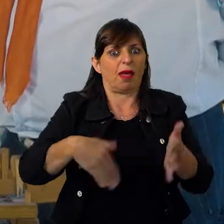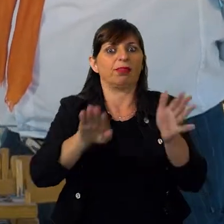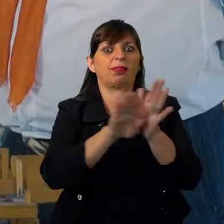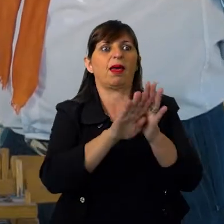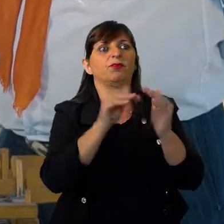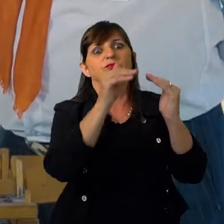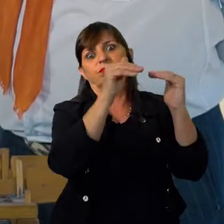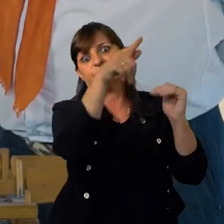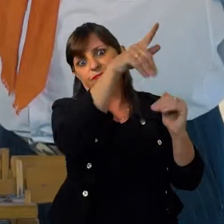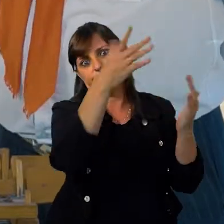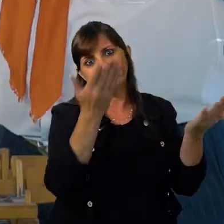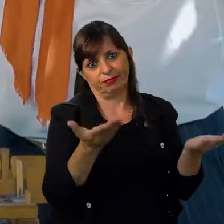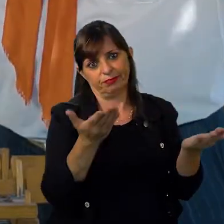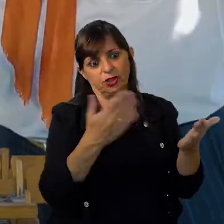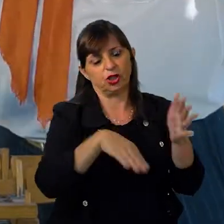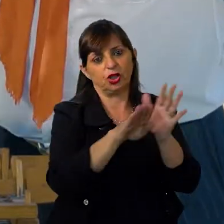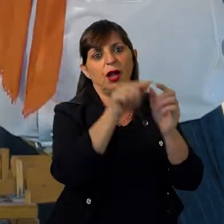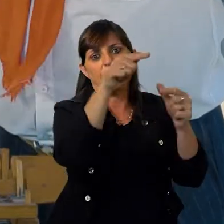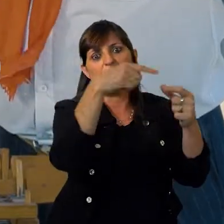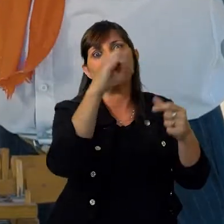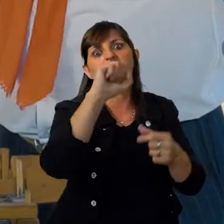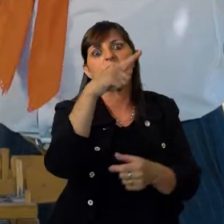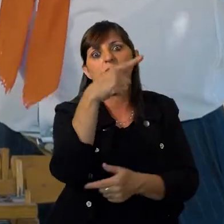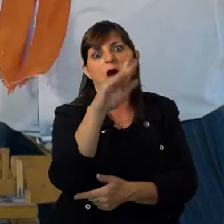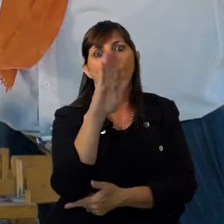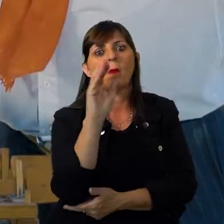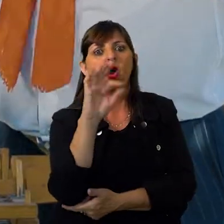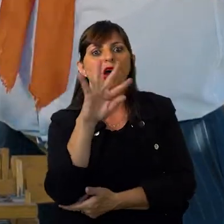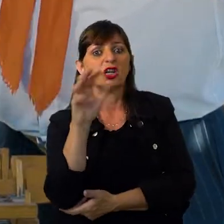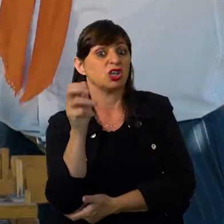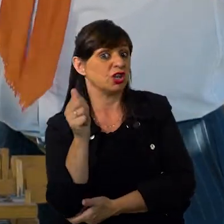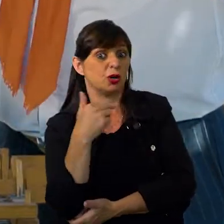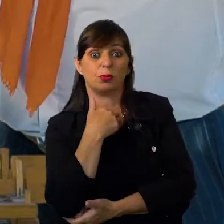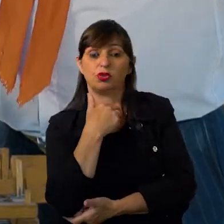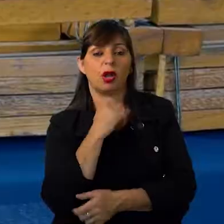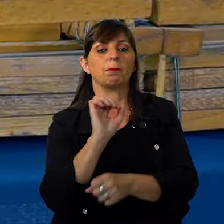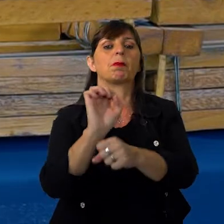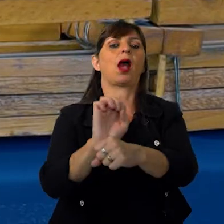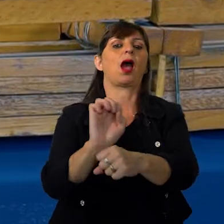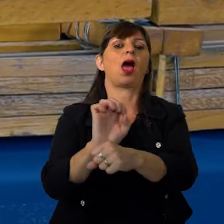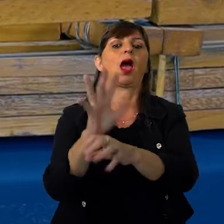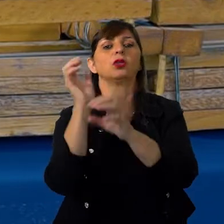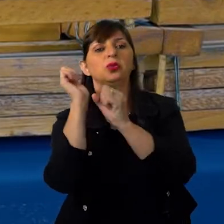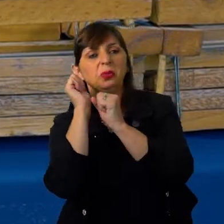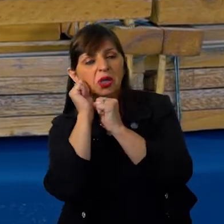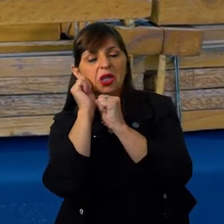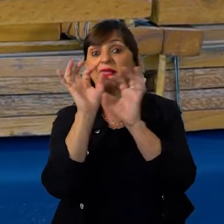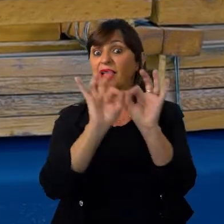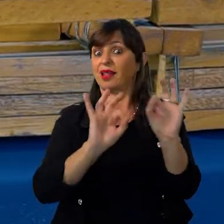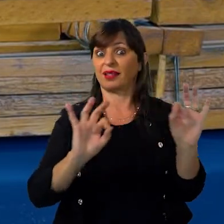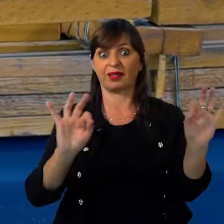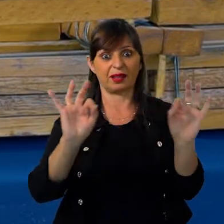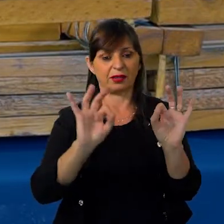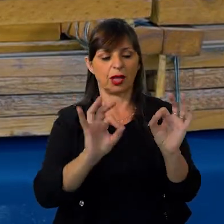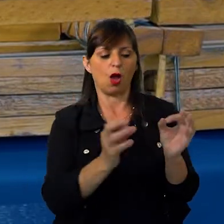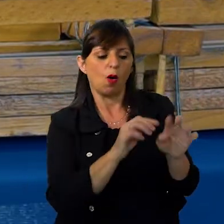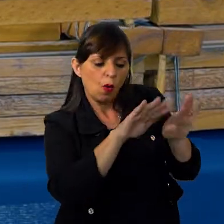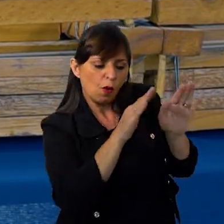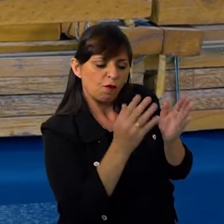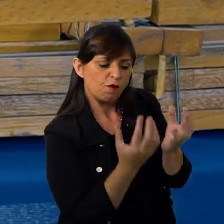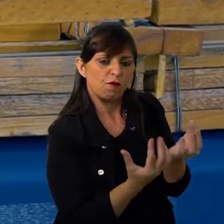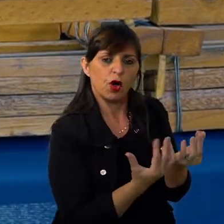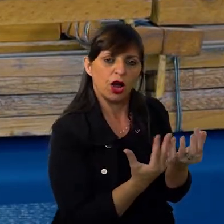eles iam tocando a vida né Não podia parar valsa então eles levavam pendurado aqui dentro e o fogão era